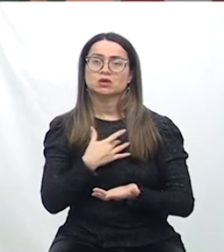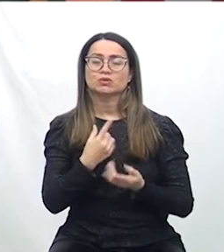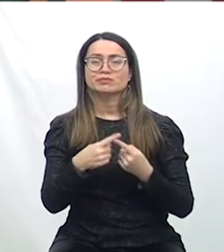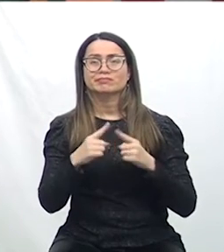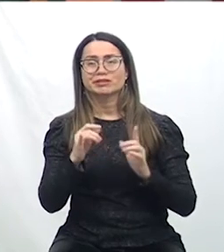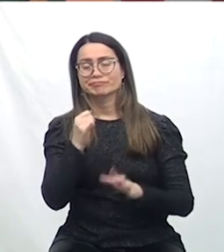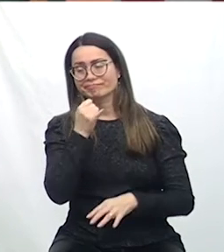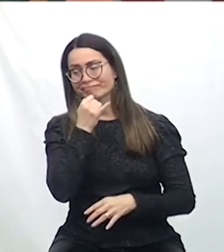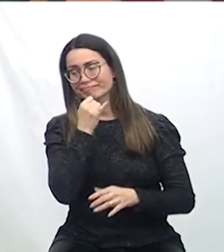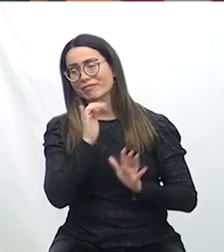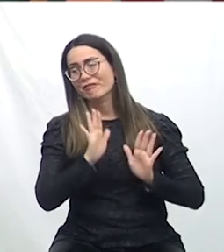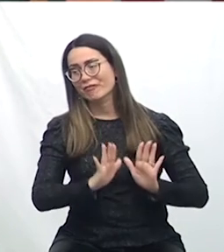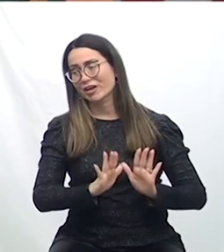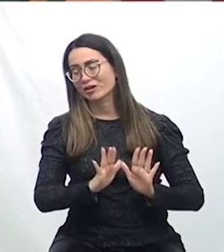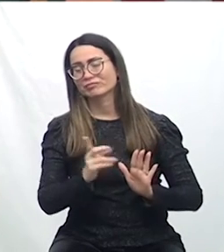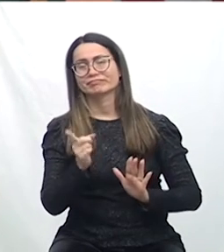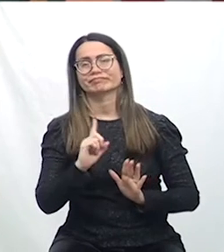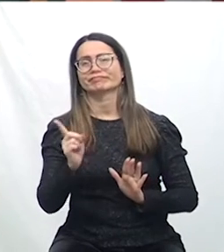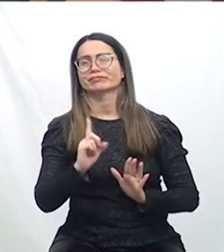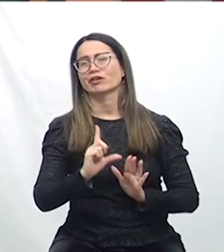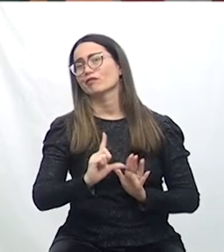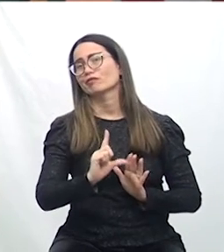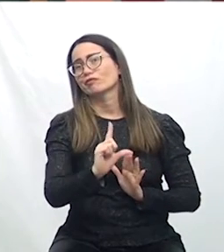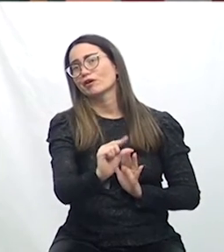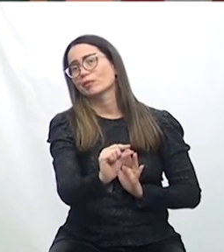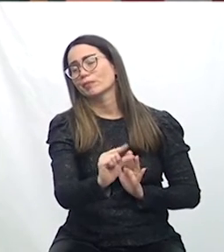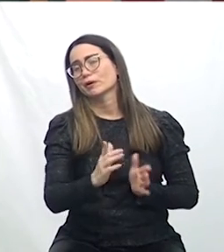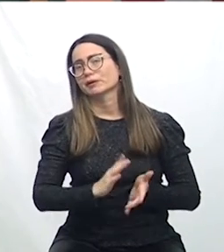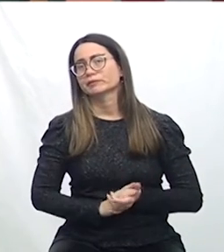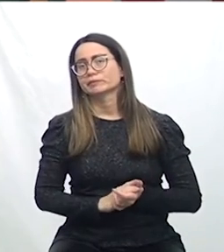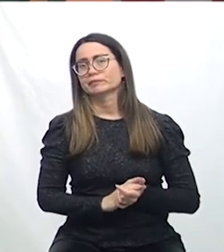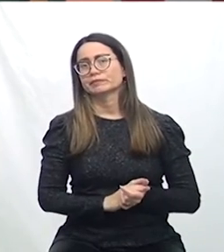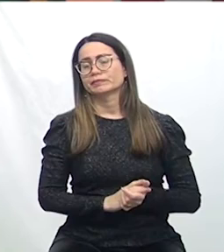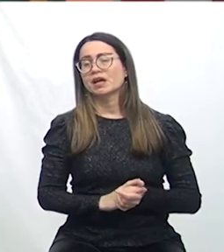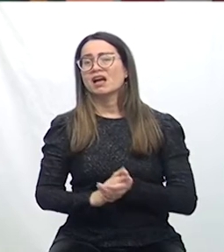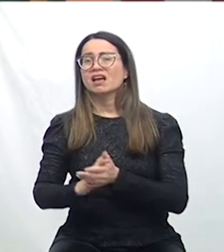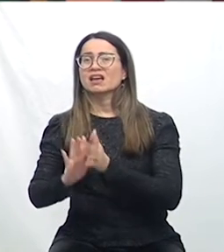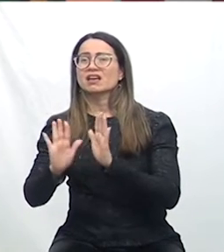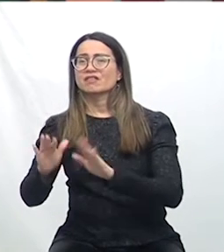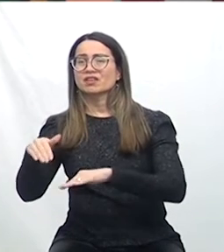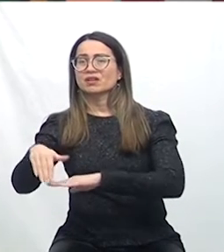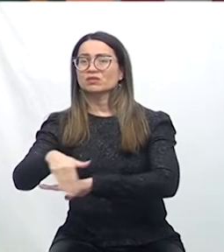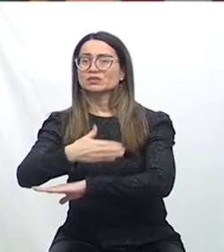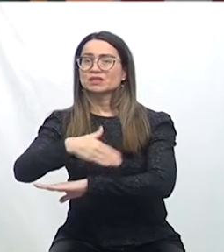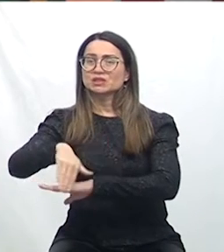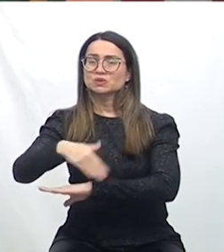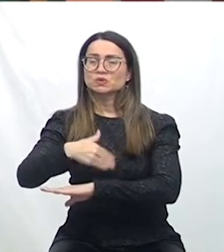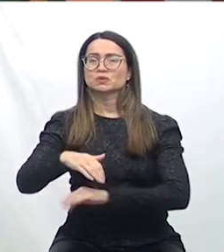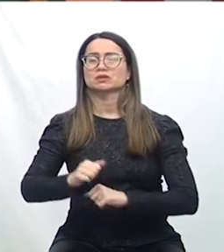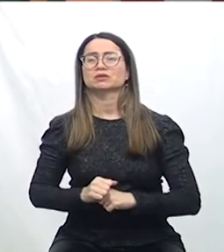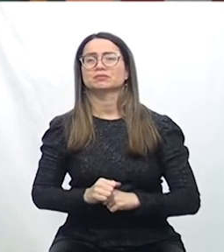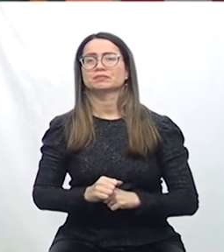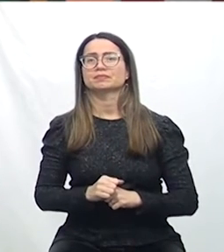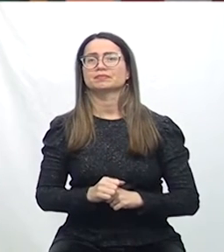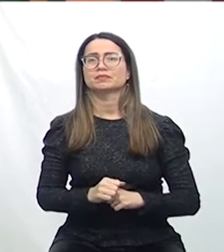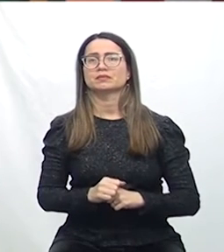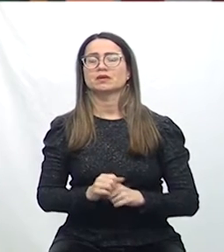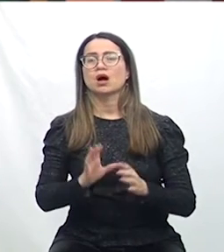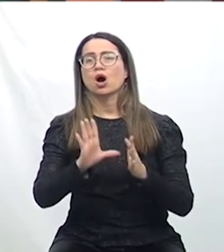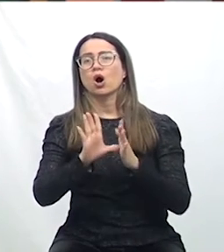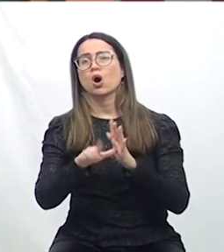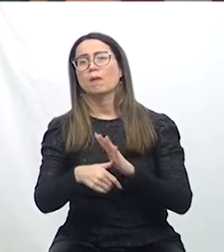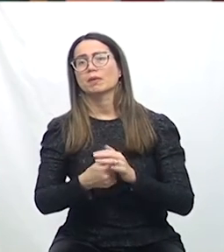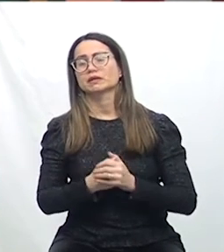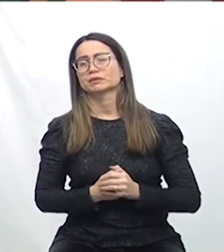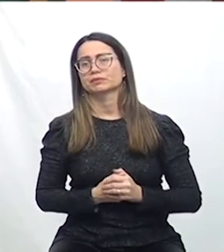não permanece até o final e ficam aí nas ruas, furtando, como na semana